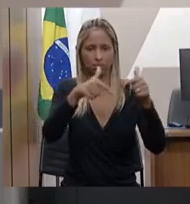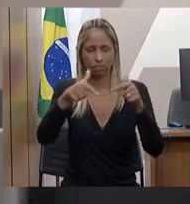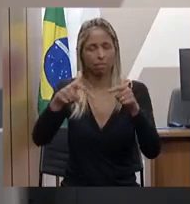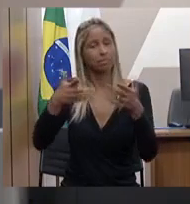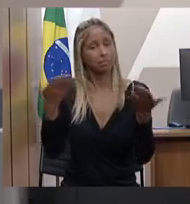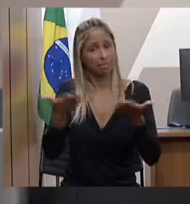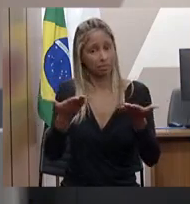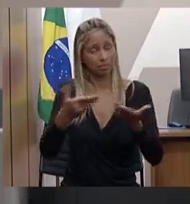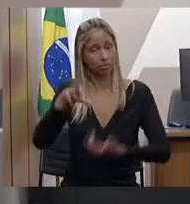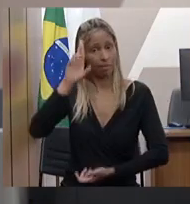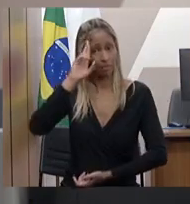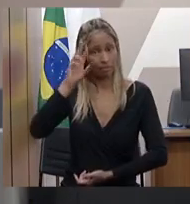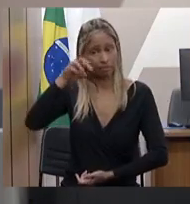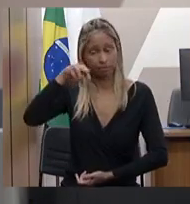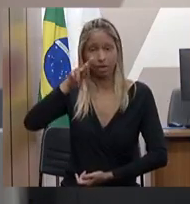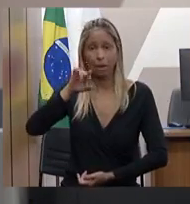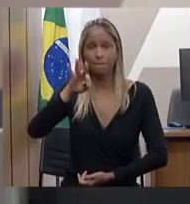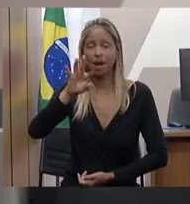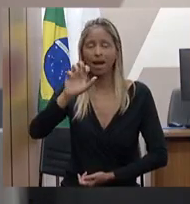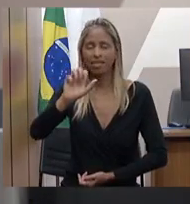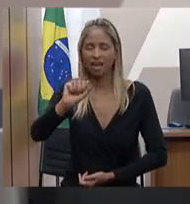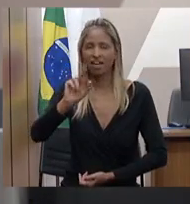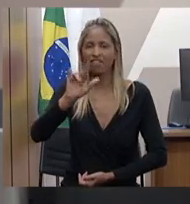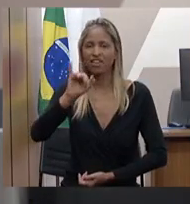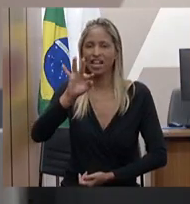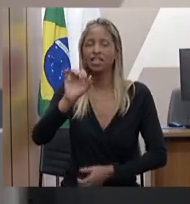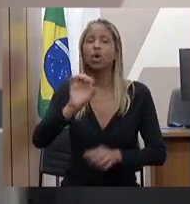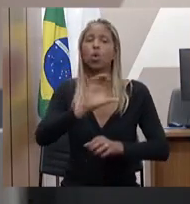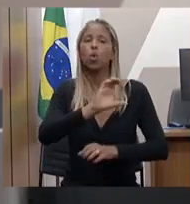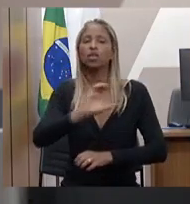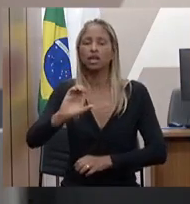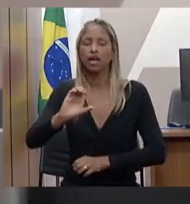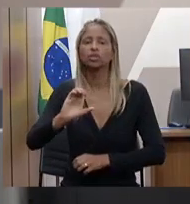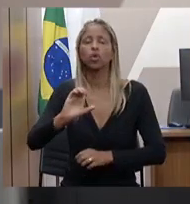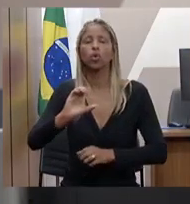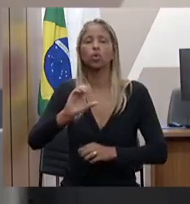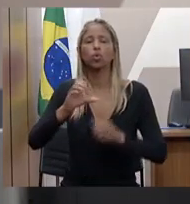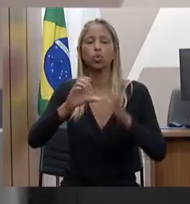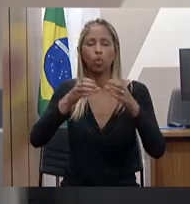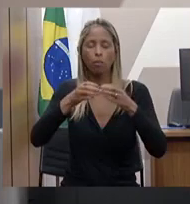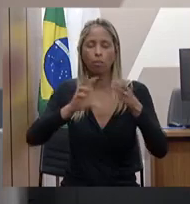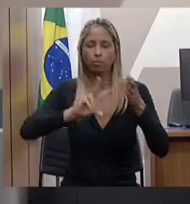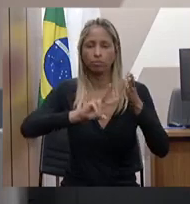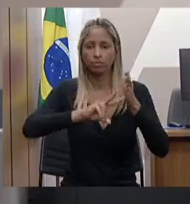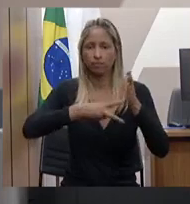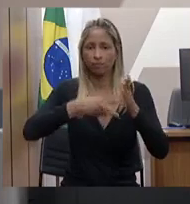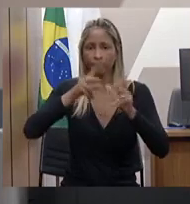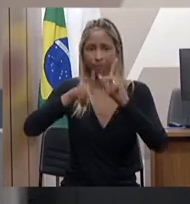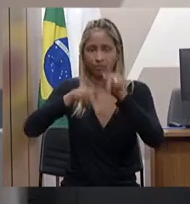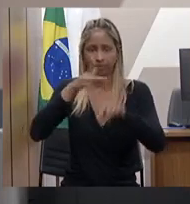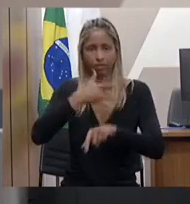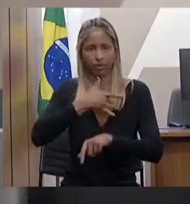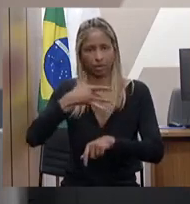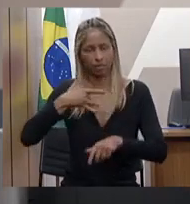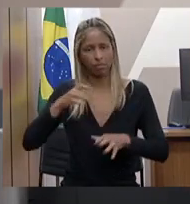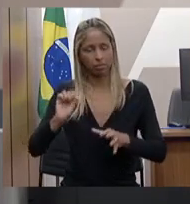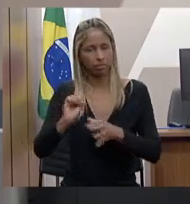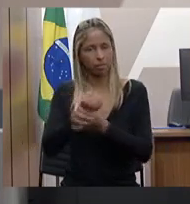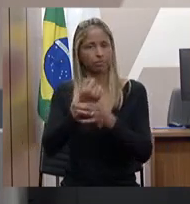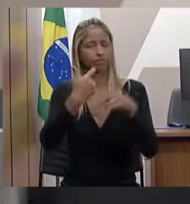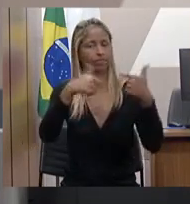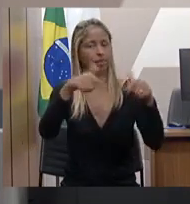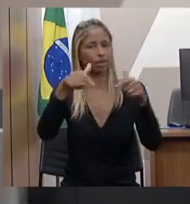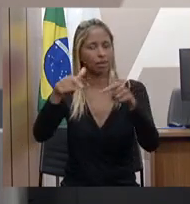a palavra a senhora Marta de Freitas coordenadora do fórum sindical e popular de saúde e segurança do